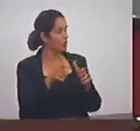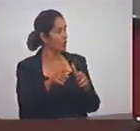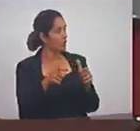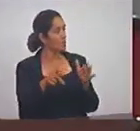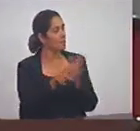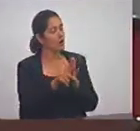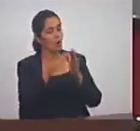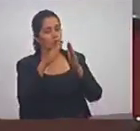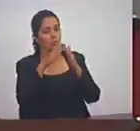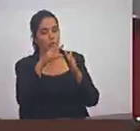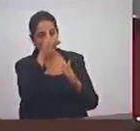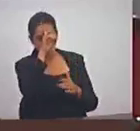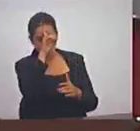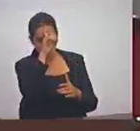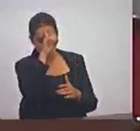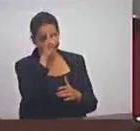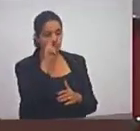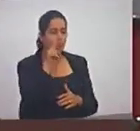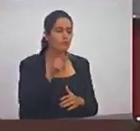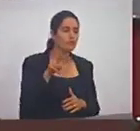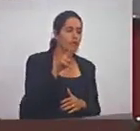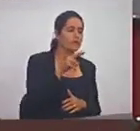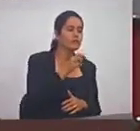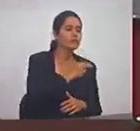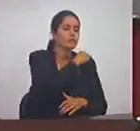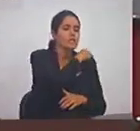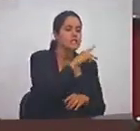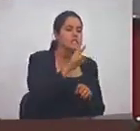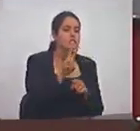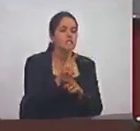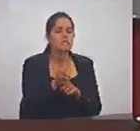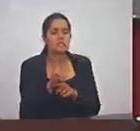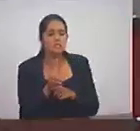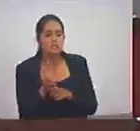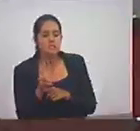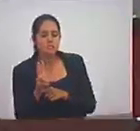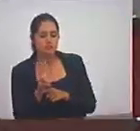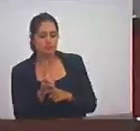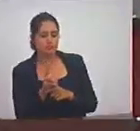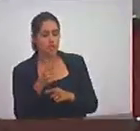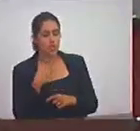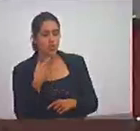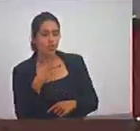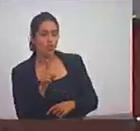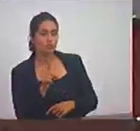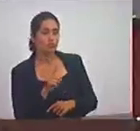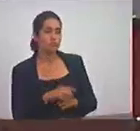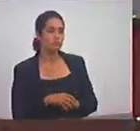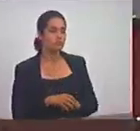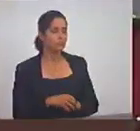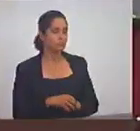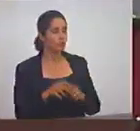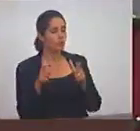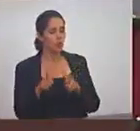e fui fiscalizar algumas situações que eu acredito que precisa mudar, porque alguns postos de